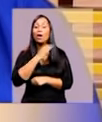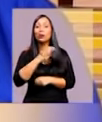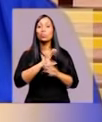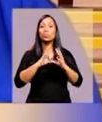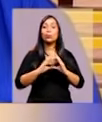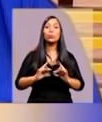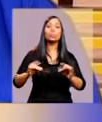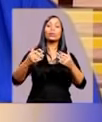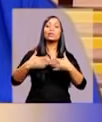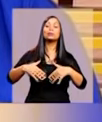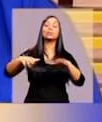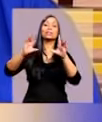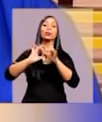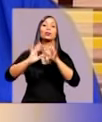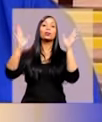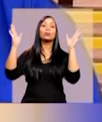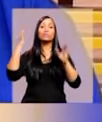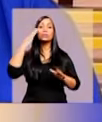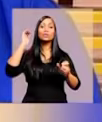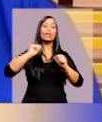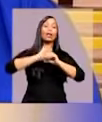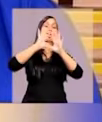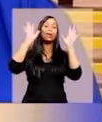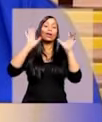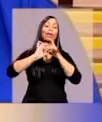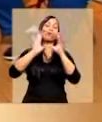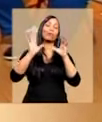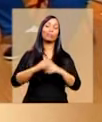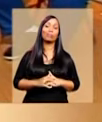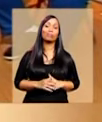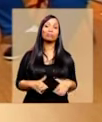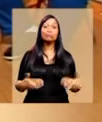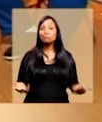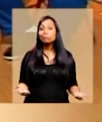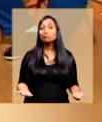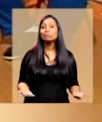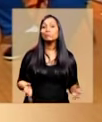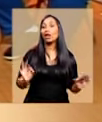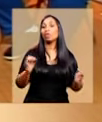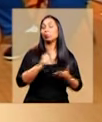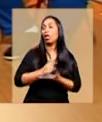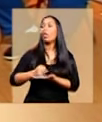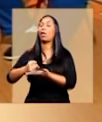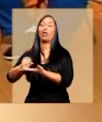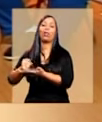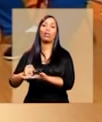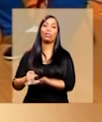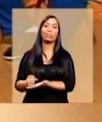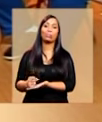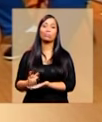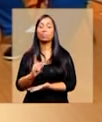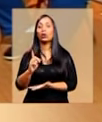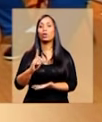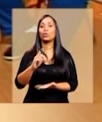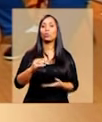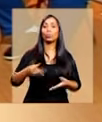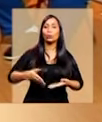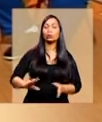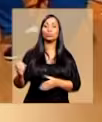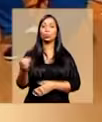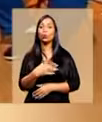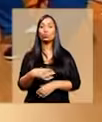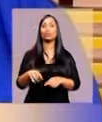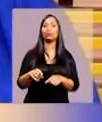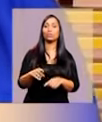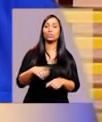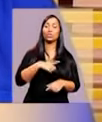para que ele possa seguir de forma lúcida, consciente e livre. E não seja arrastado para um novo